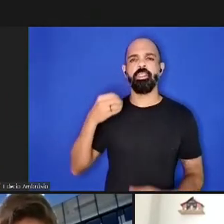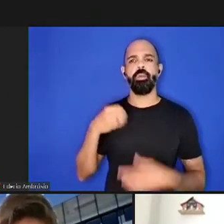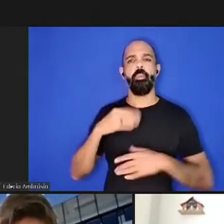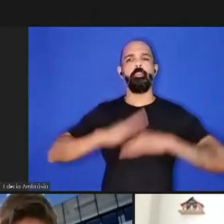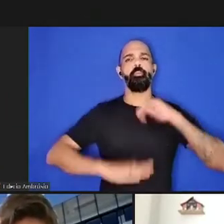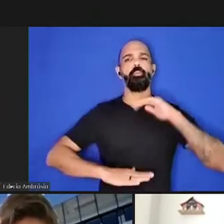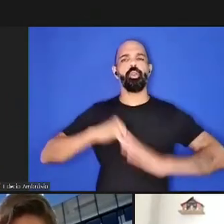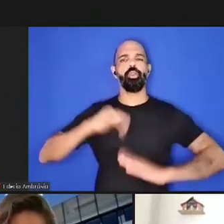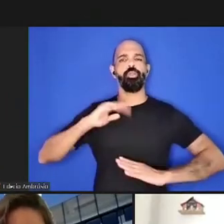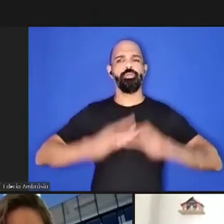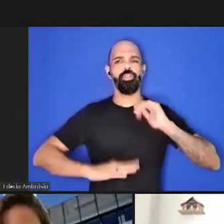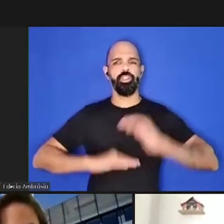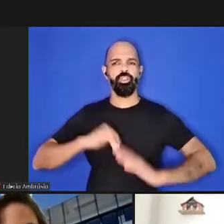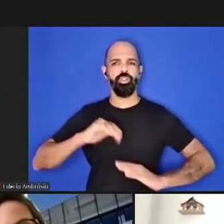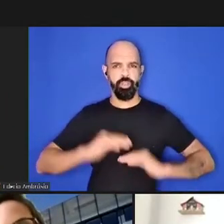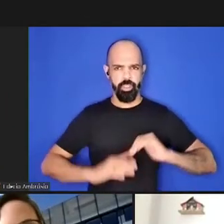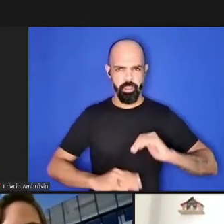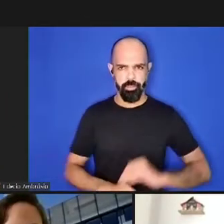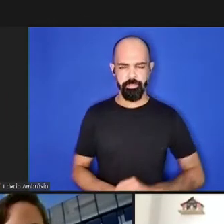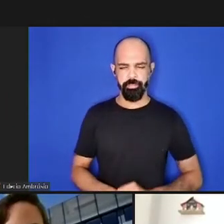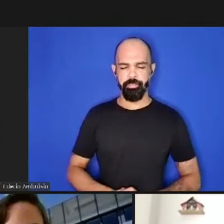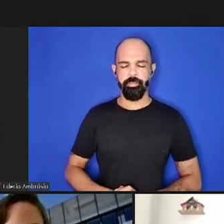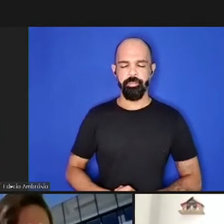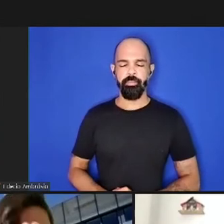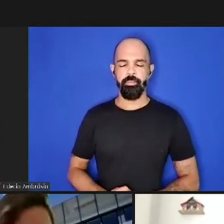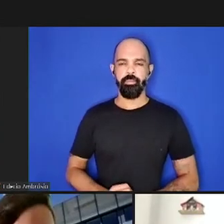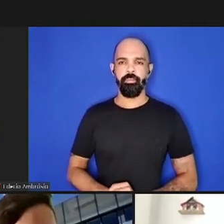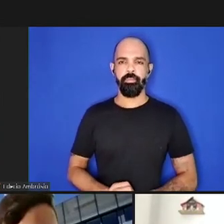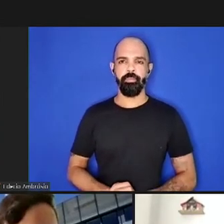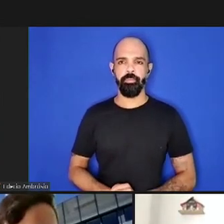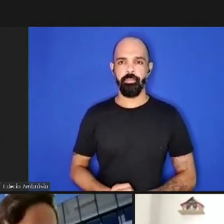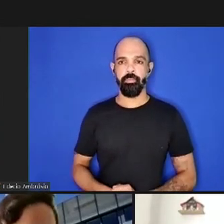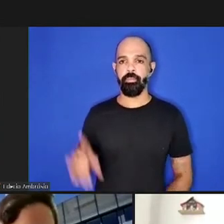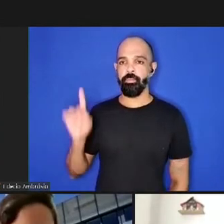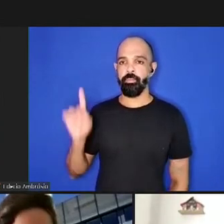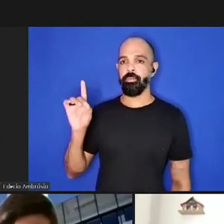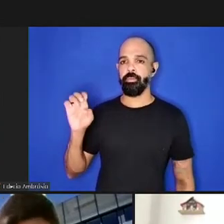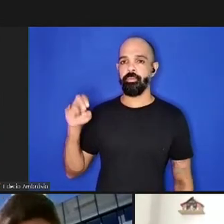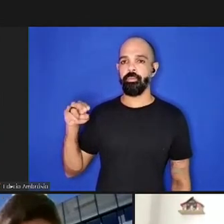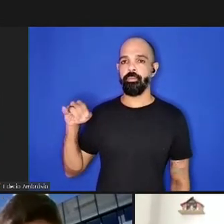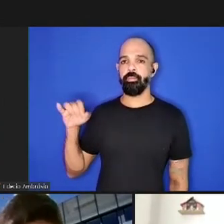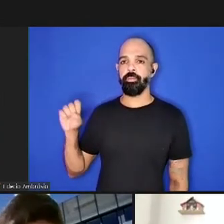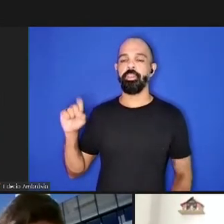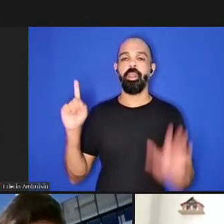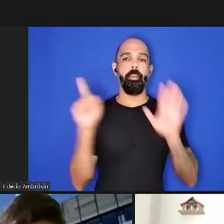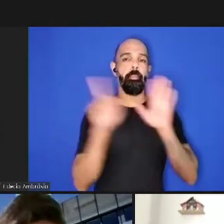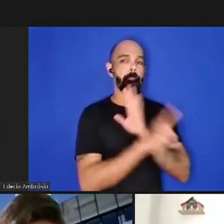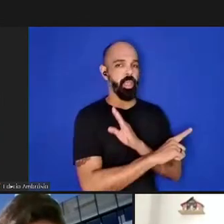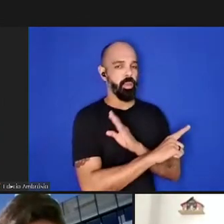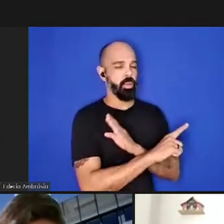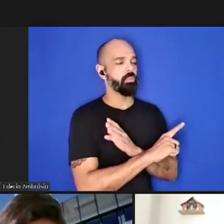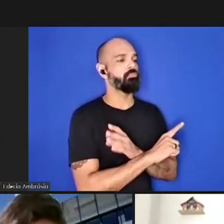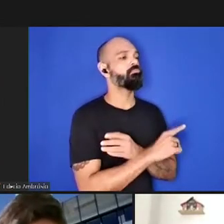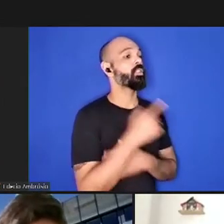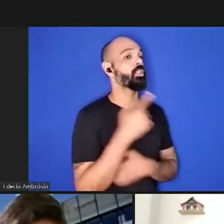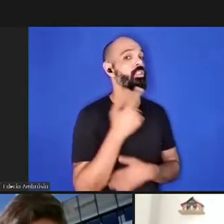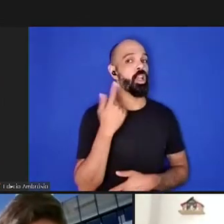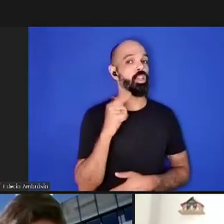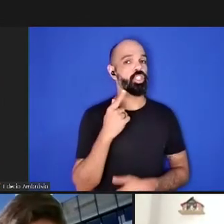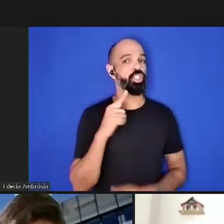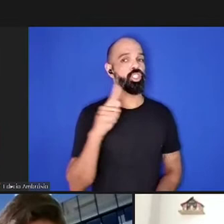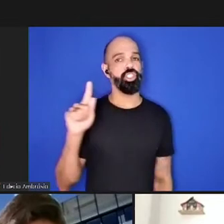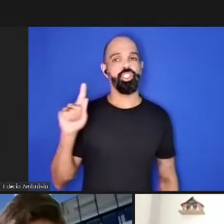outro aspecto. O Denis faz uma pergunta bem interessante também, ele disse que, como geógrafo, não tão brilhante como